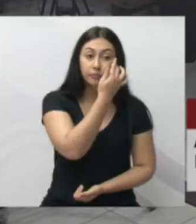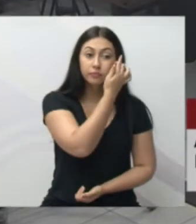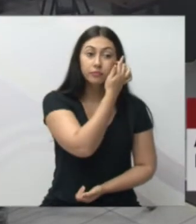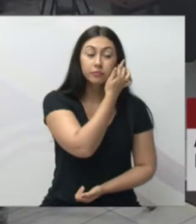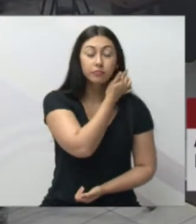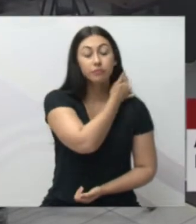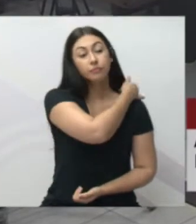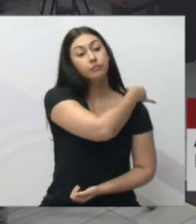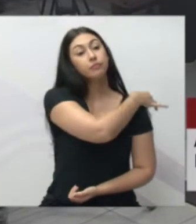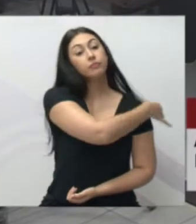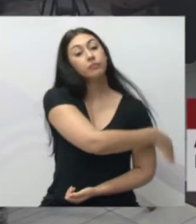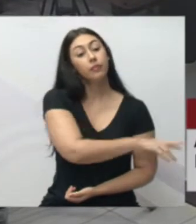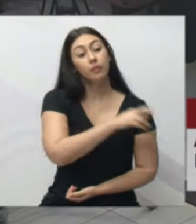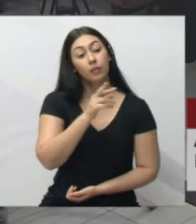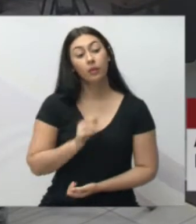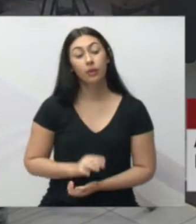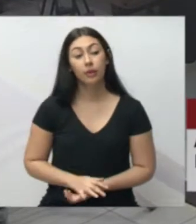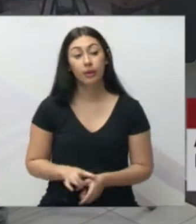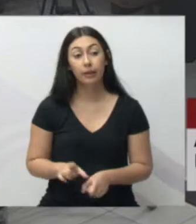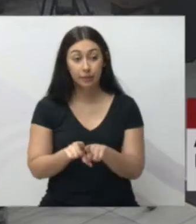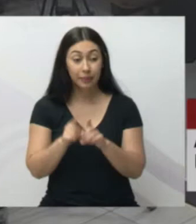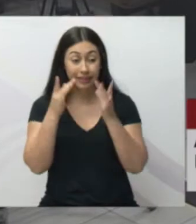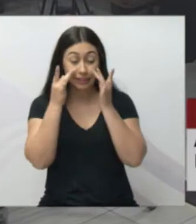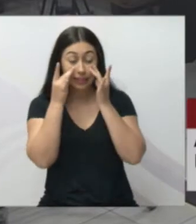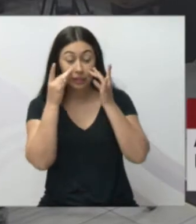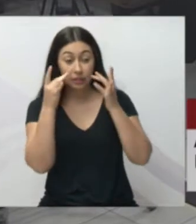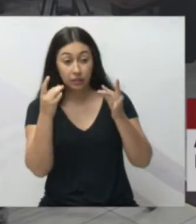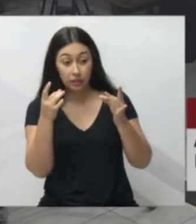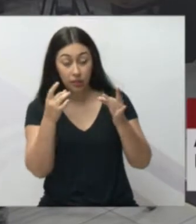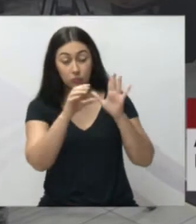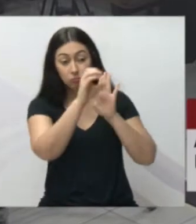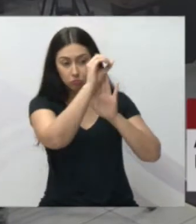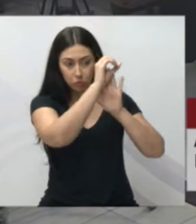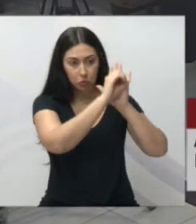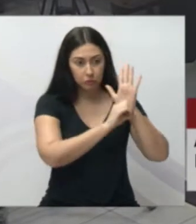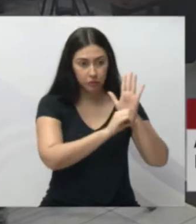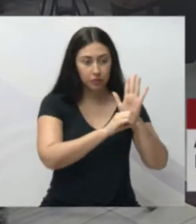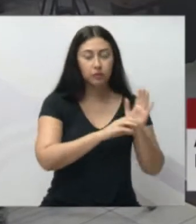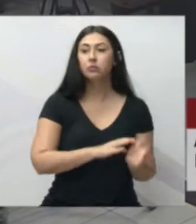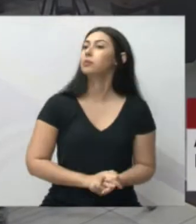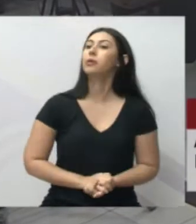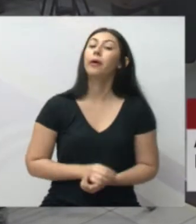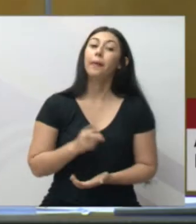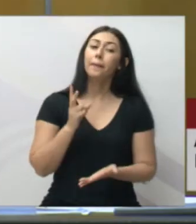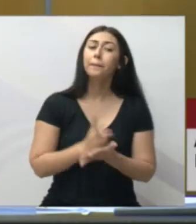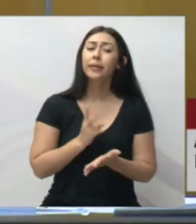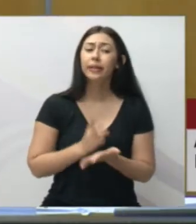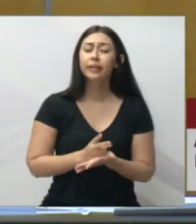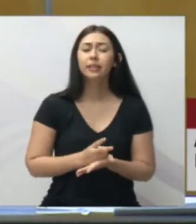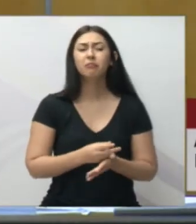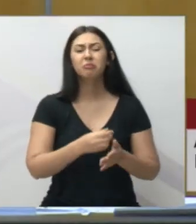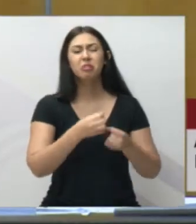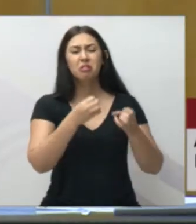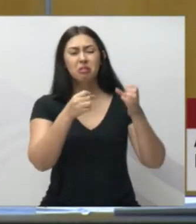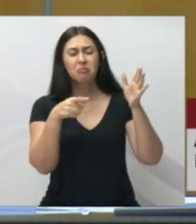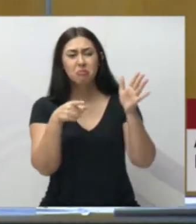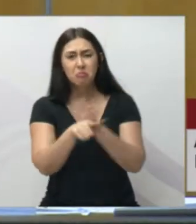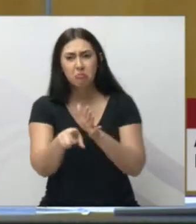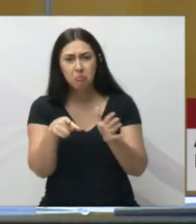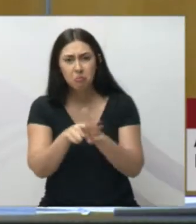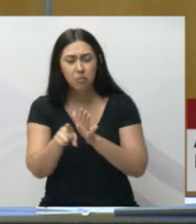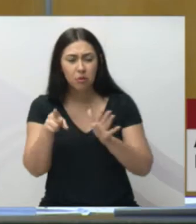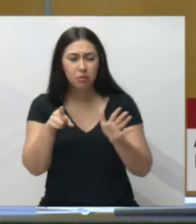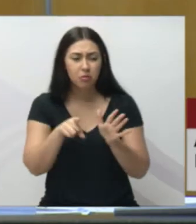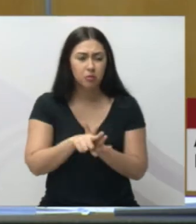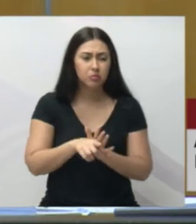em atenção ao teor do ofício supramencionado, embora a medida questionada tenha sido adotada pela mesa diretora